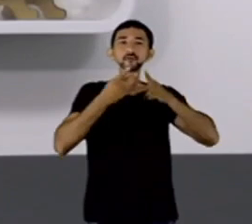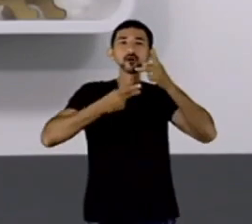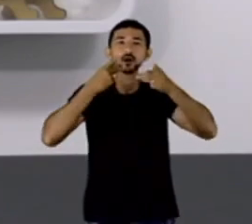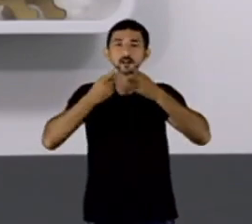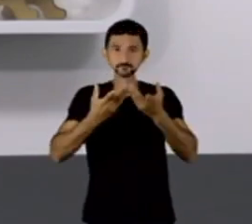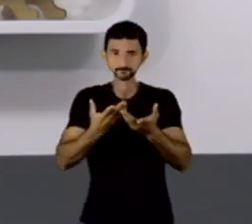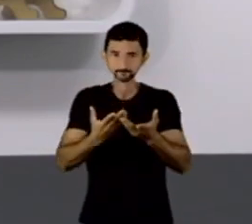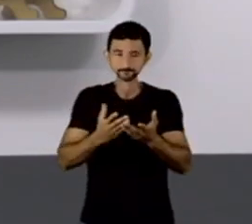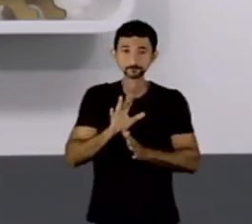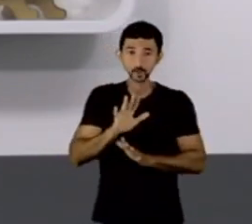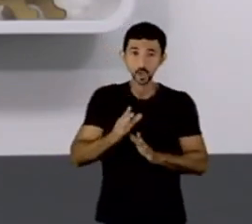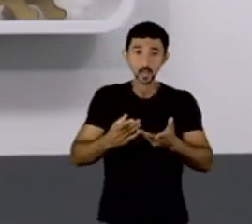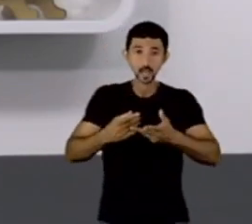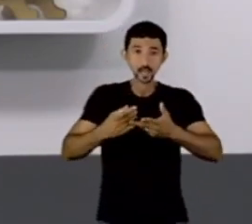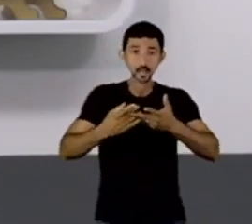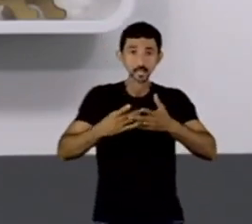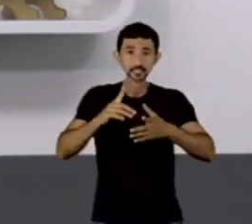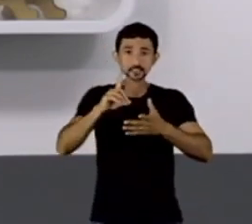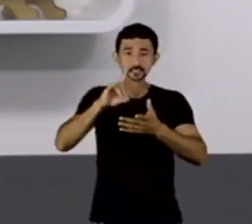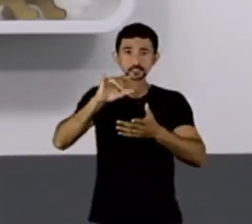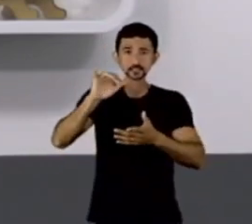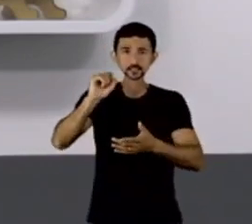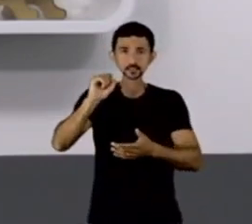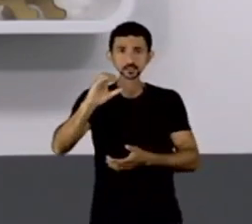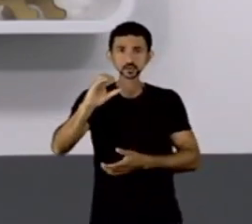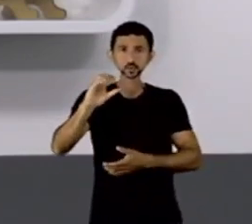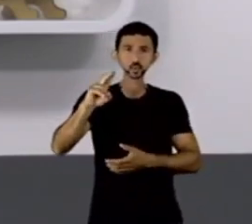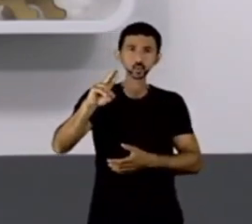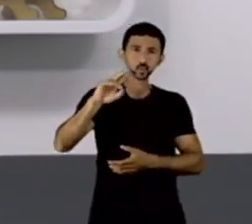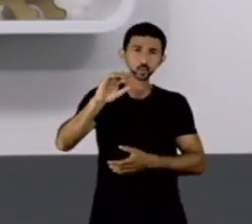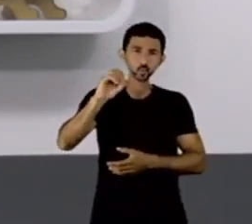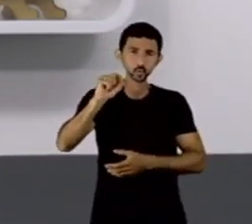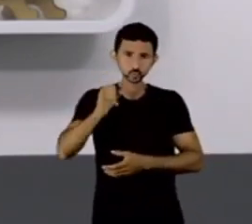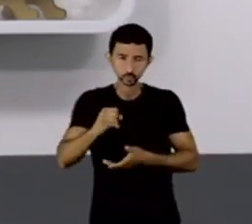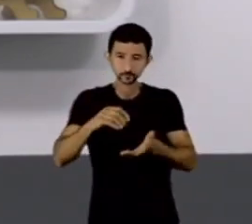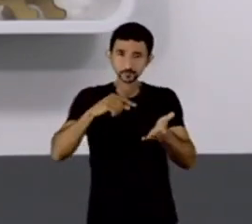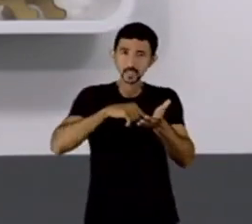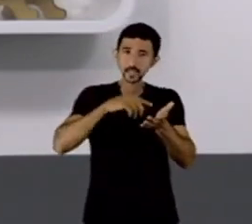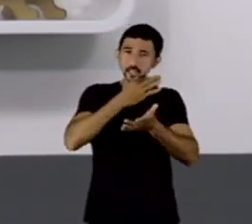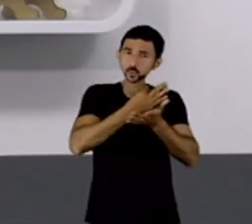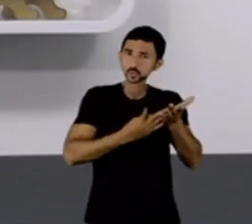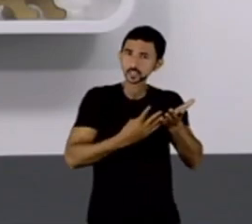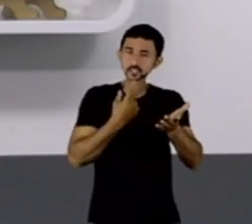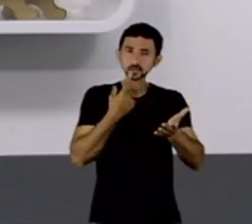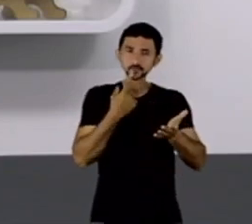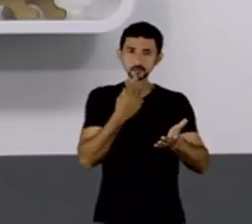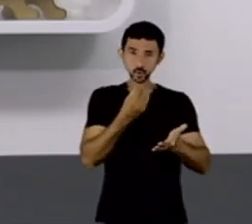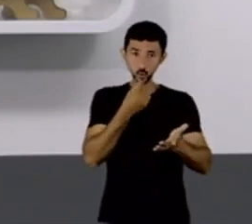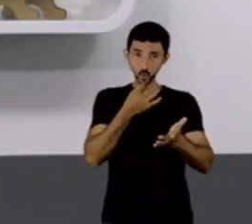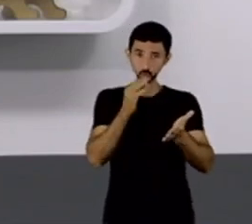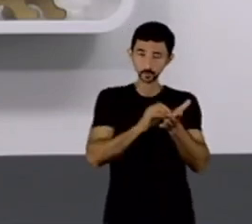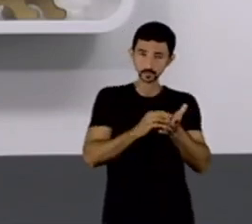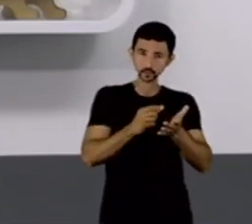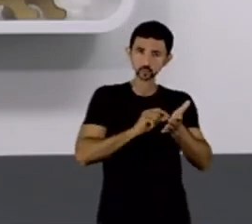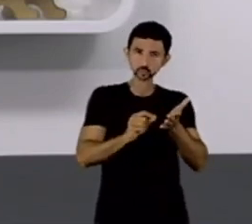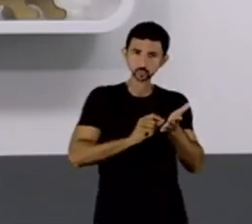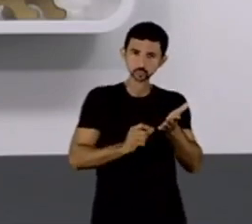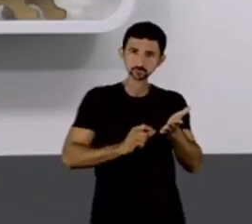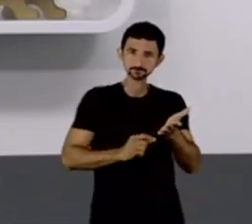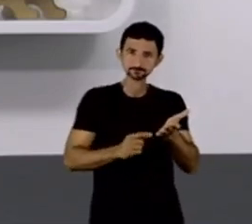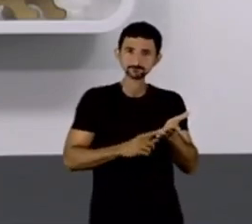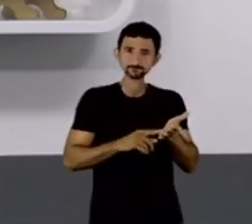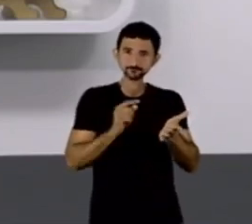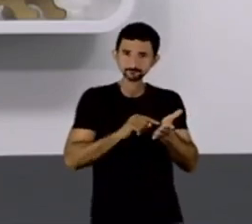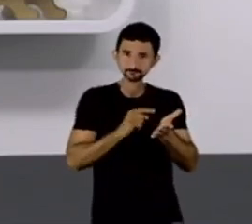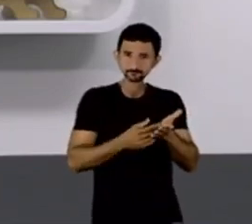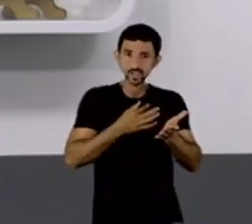A ideia de discurso no texto é exatamente essa. Quando eu tenho alguém argumentando, eu tenho